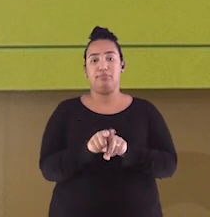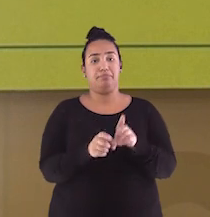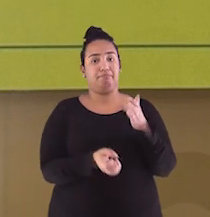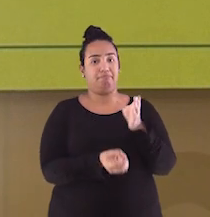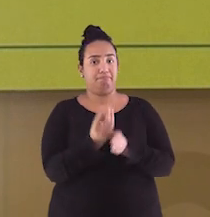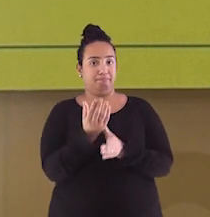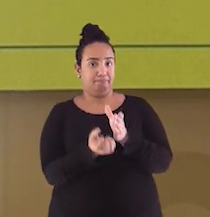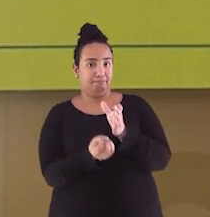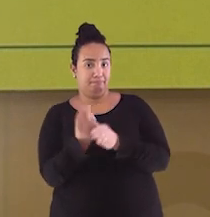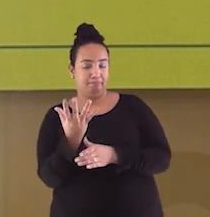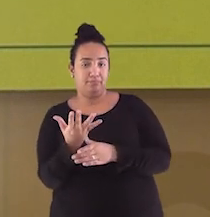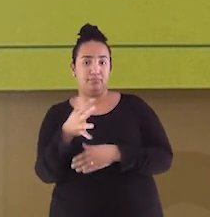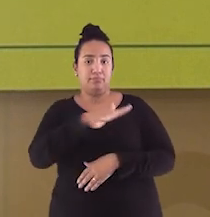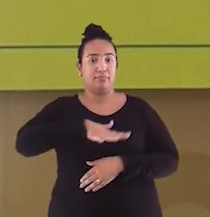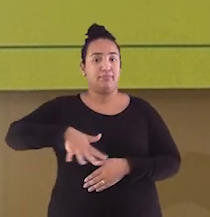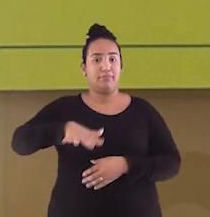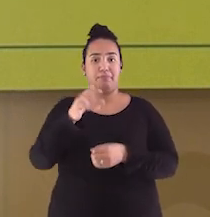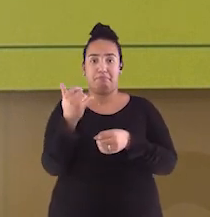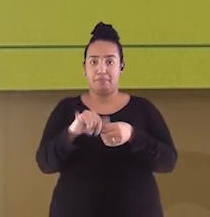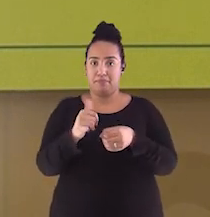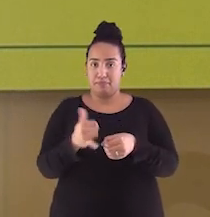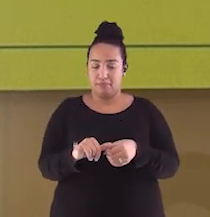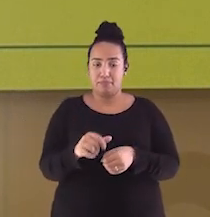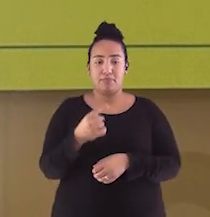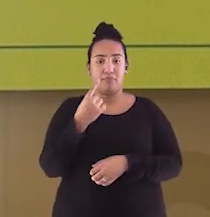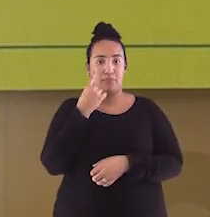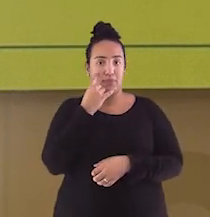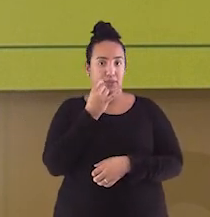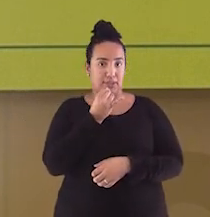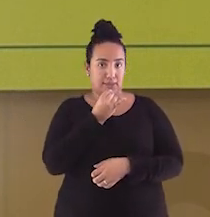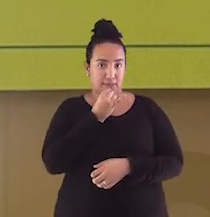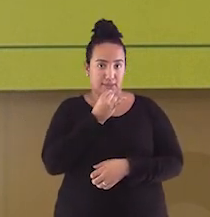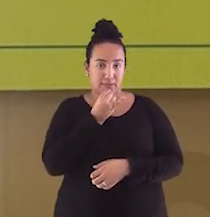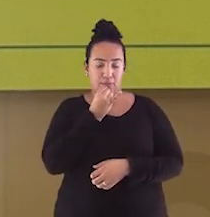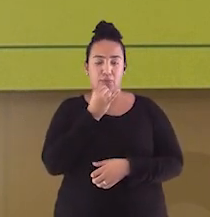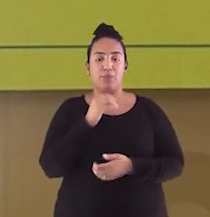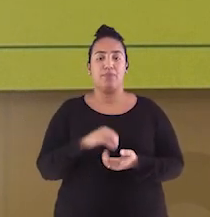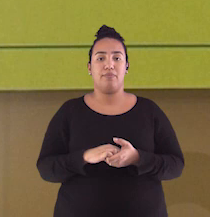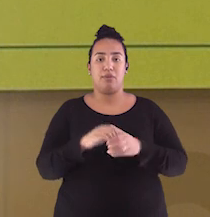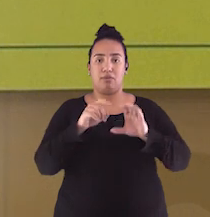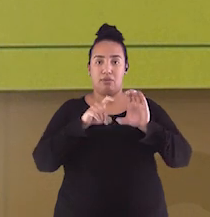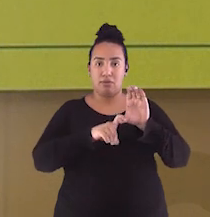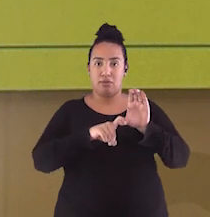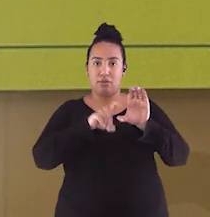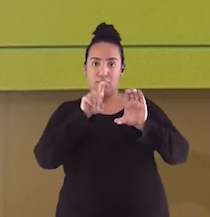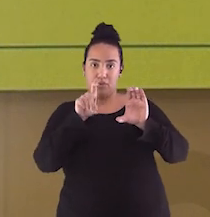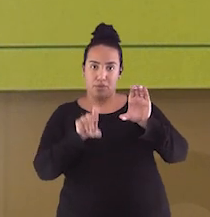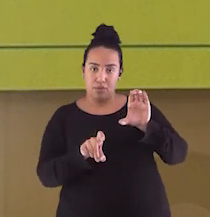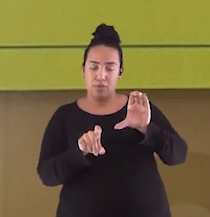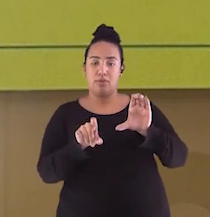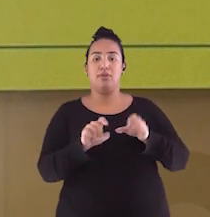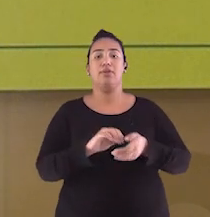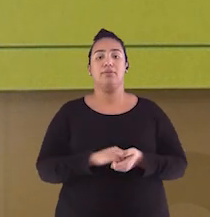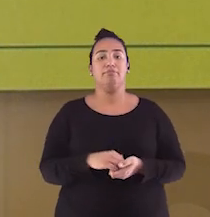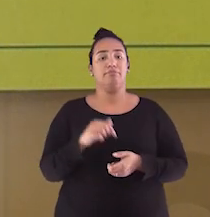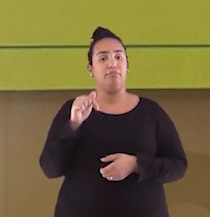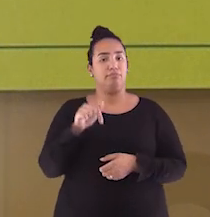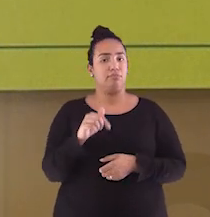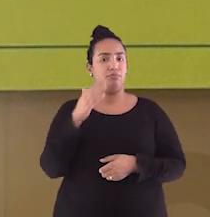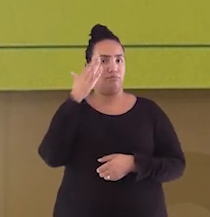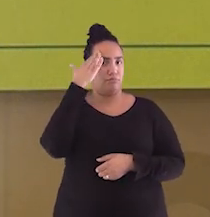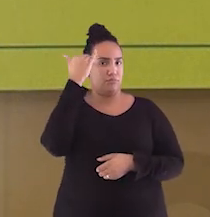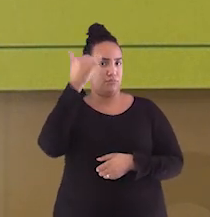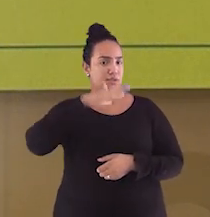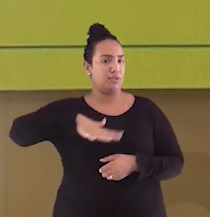produção para o setor petrolífero, como a Nigéria e a Angola. que vem ganhando destaque no cenário